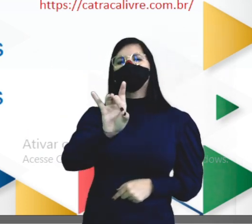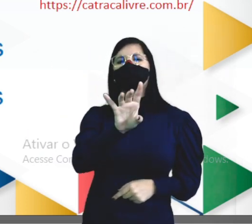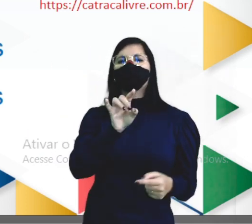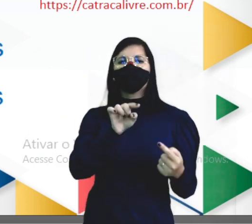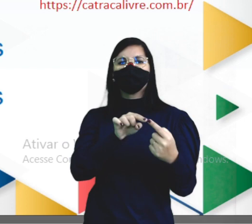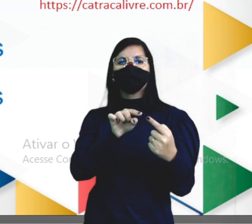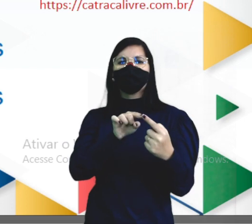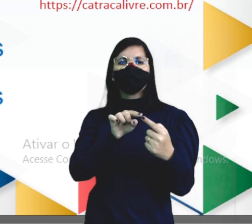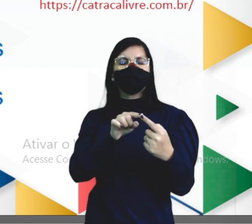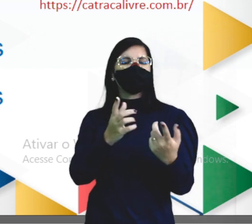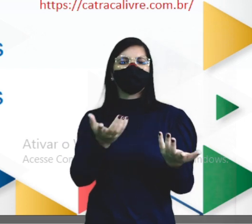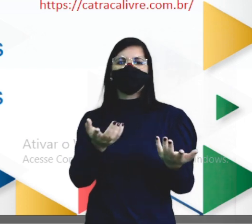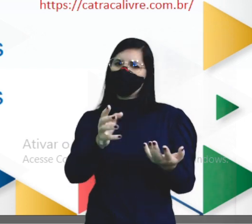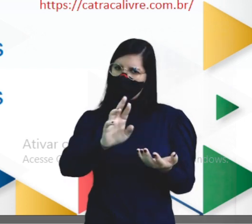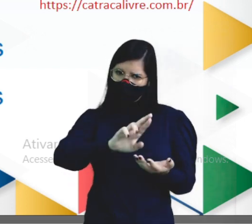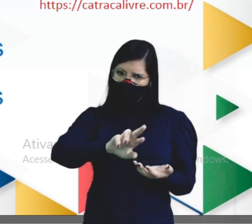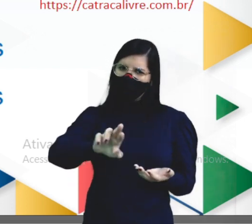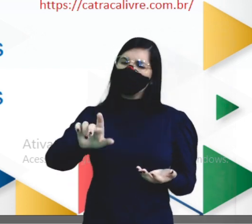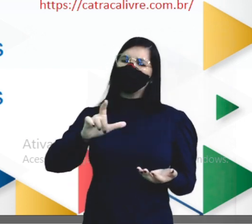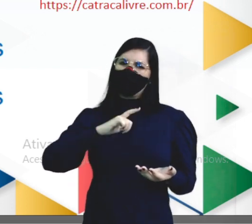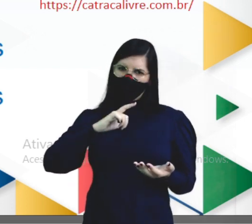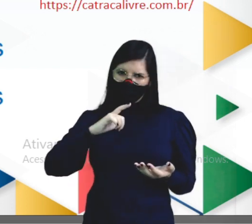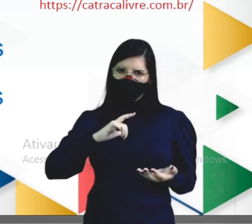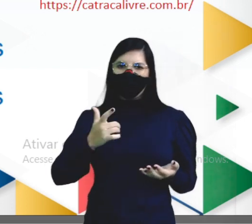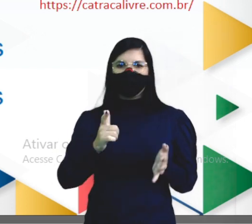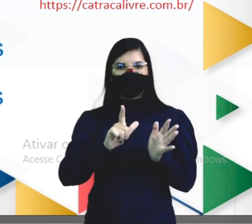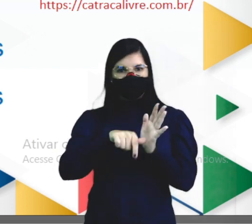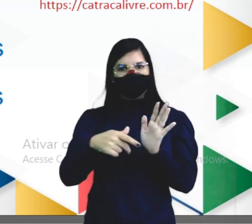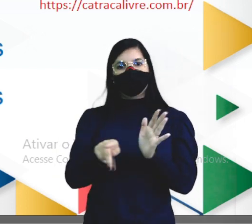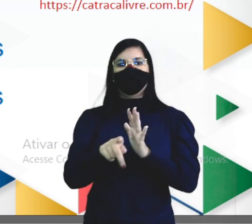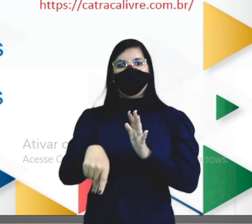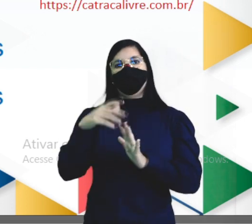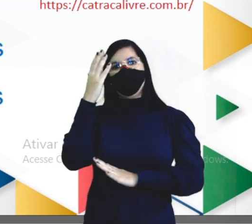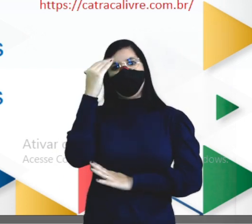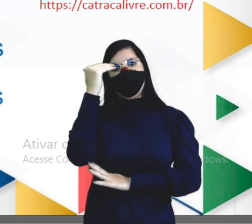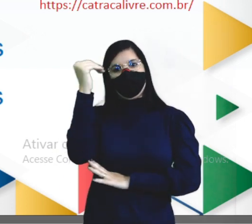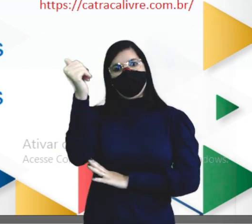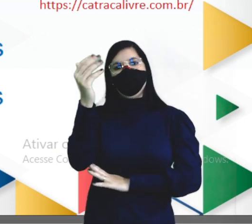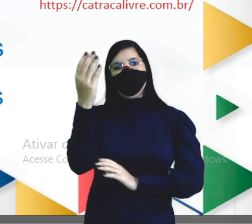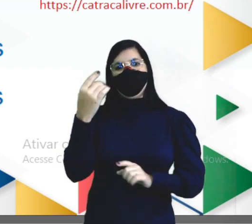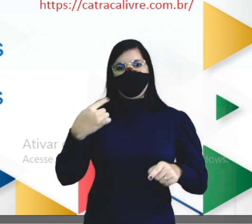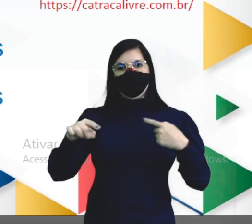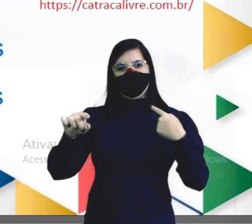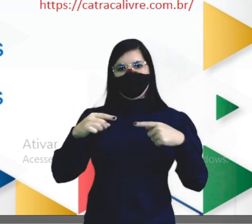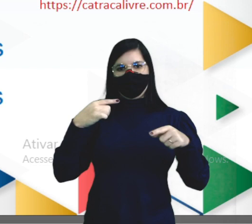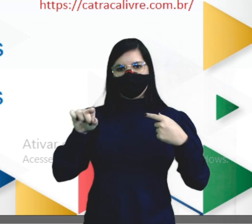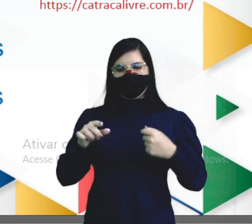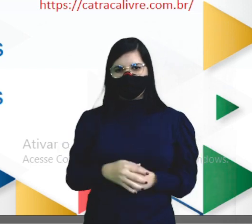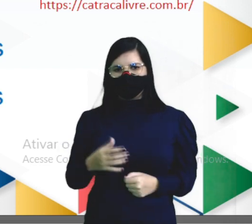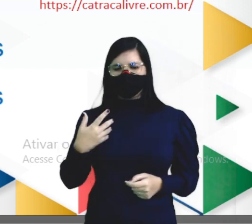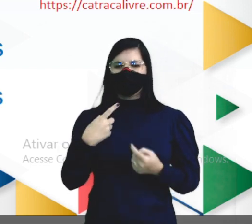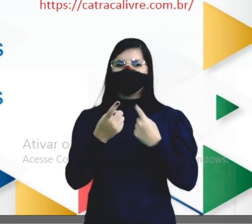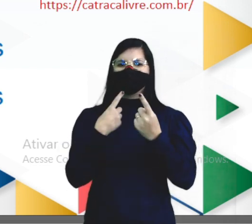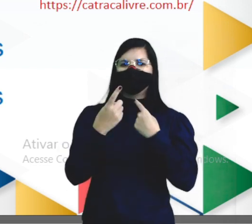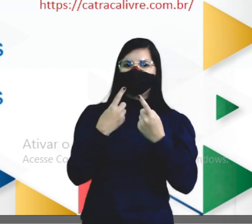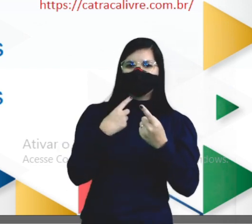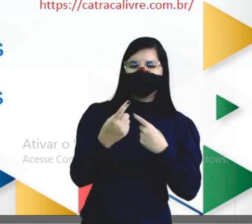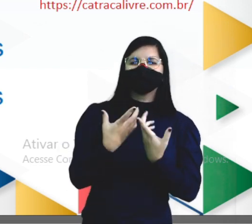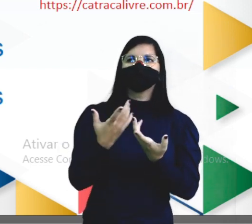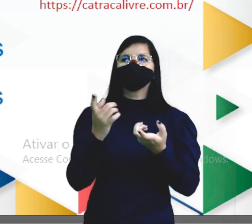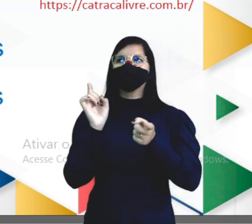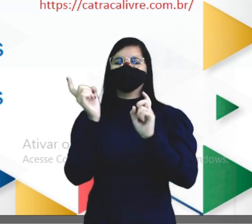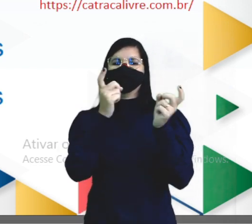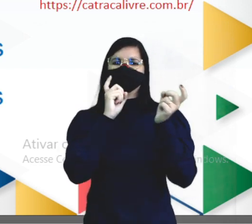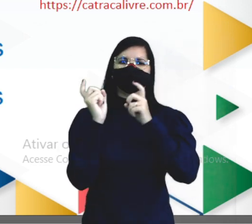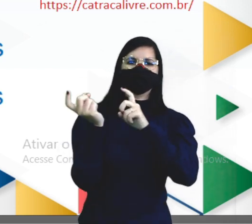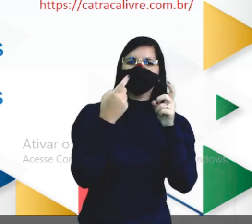de música. Não, ela vai englobar vários gêneros populares da nossa música. Então, até tem uma discussão mais à frente, assim,